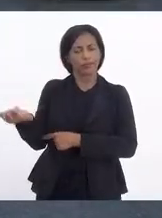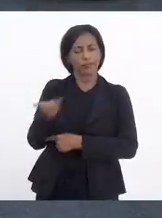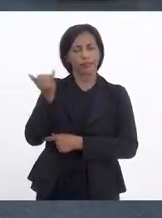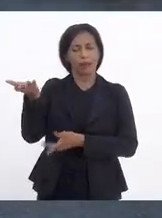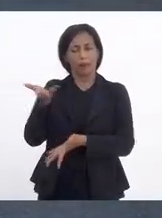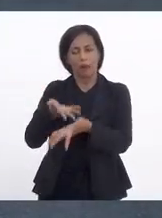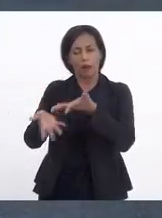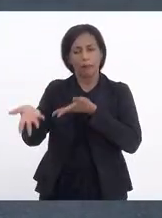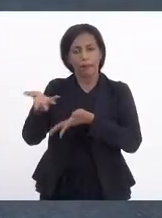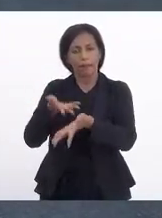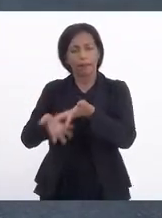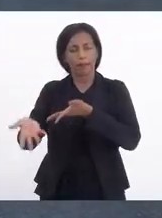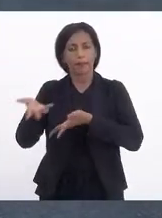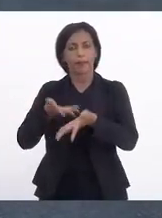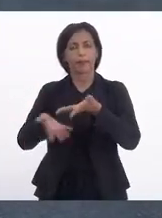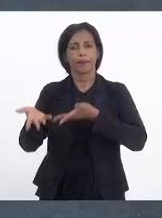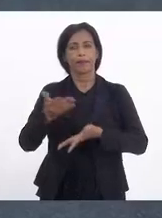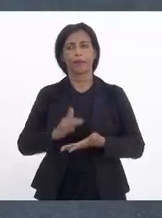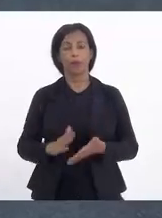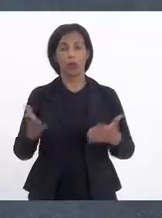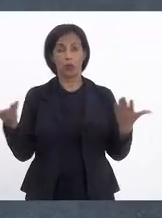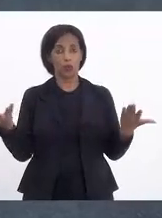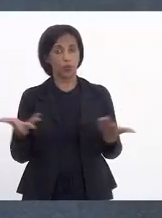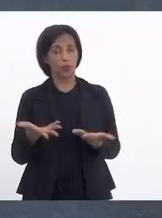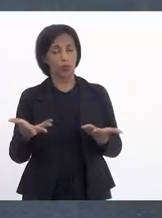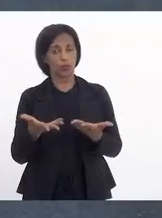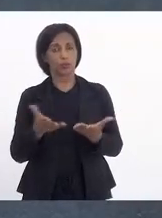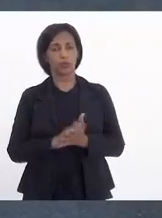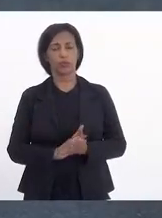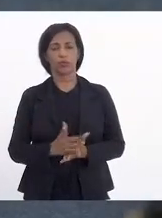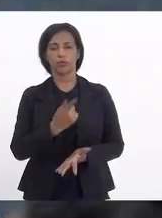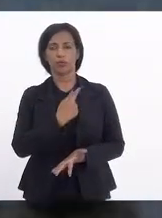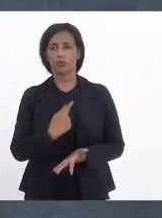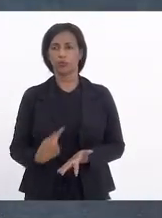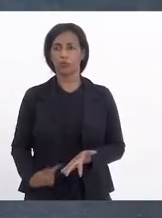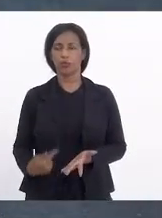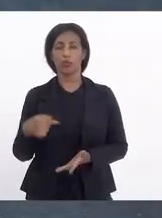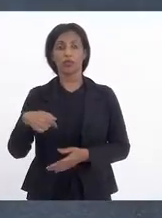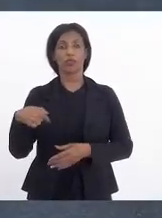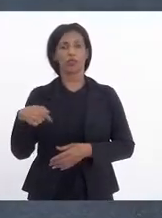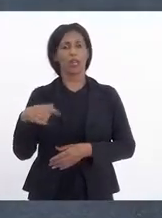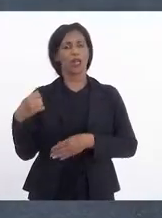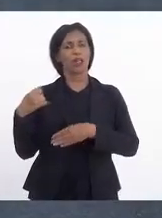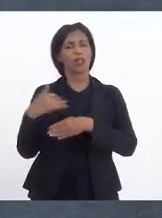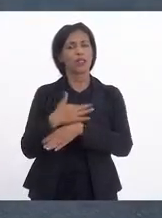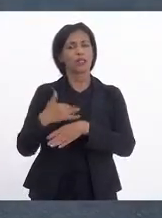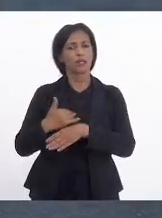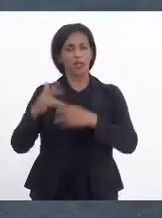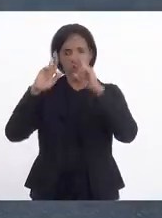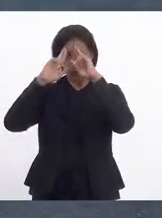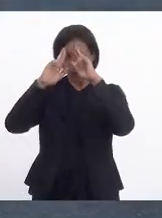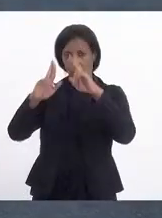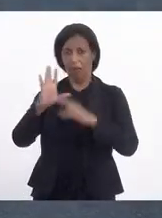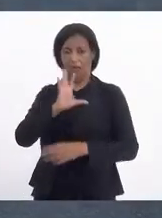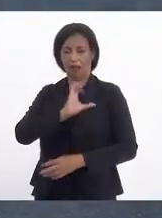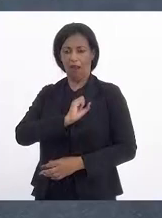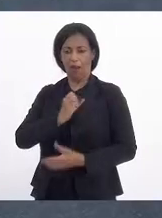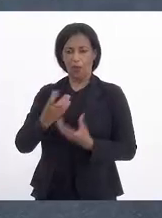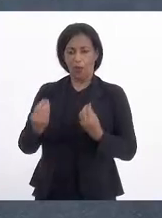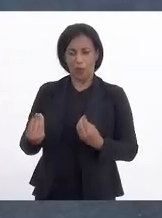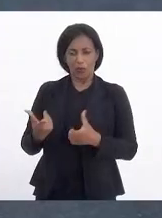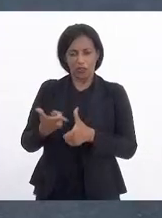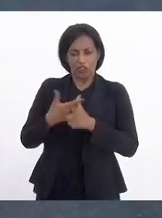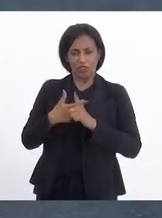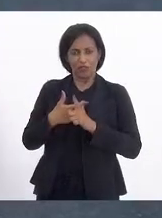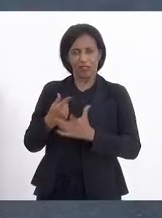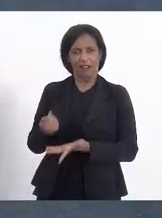e plausível vo hoje Governador está na cidade que eu amo muito que eu tenho respeito que eu tenho uma dívida